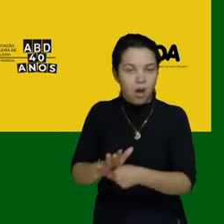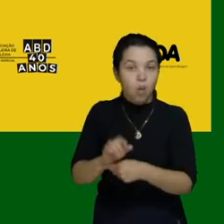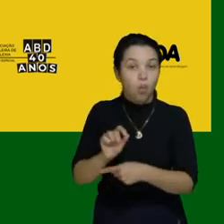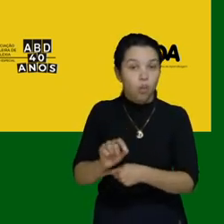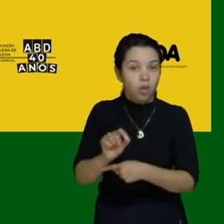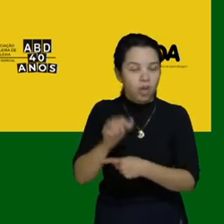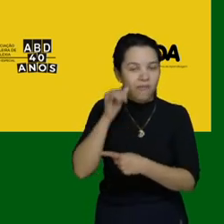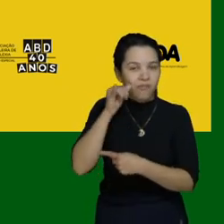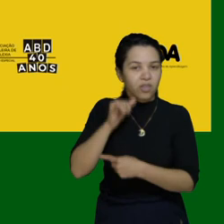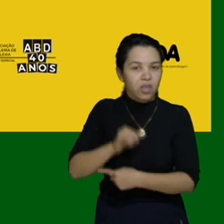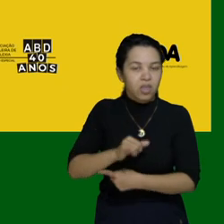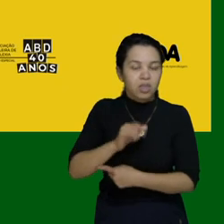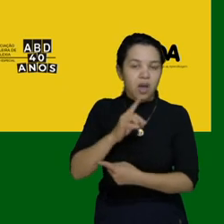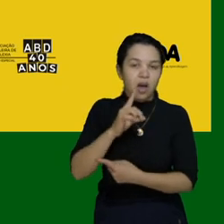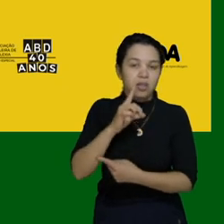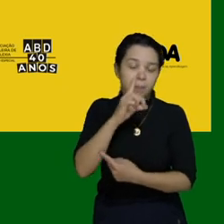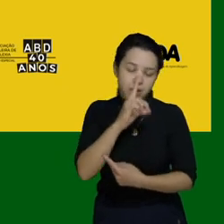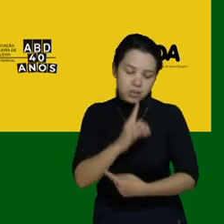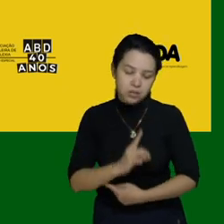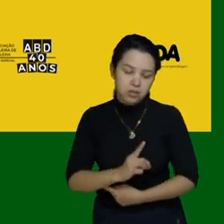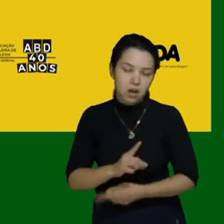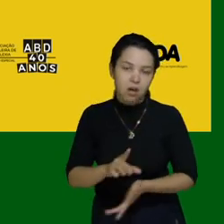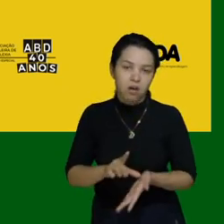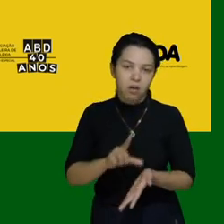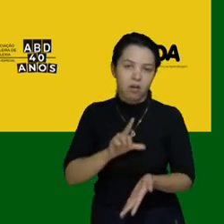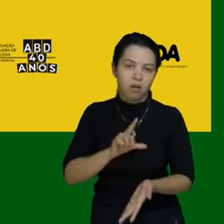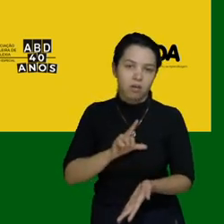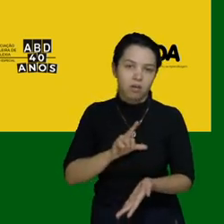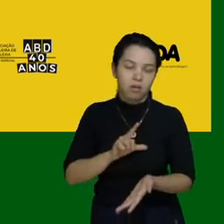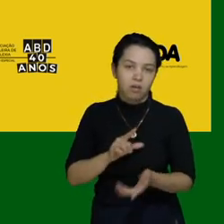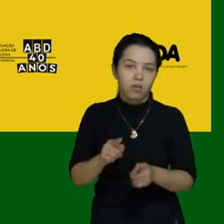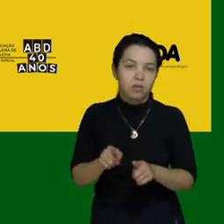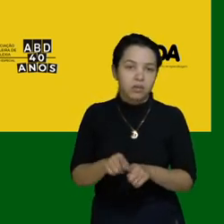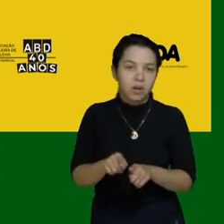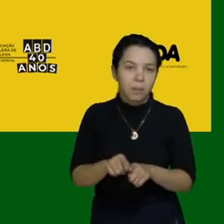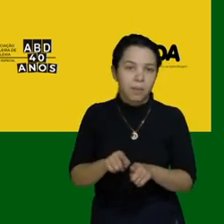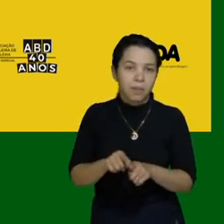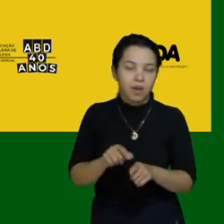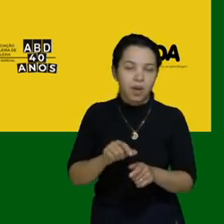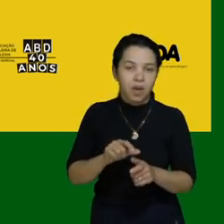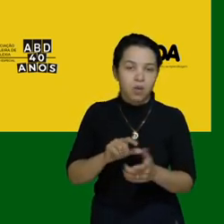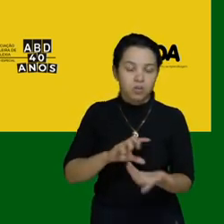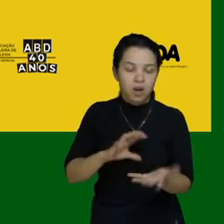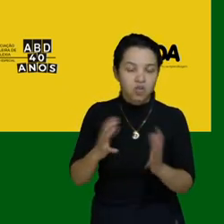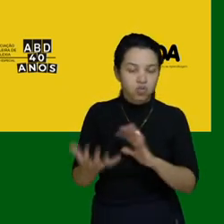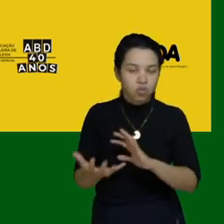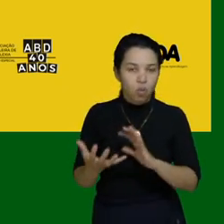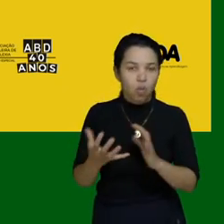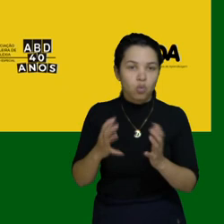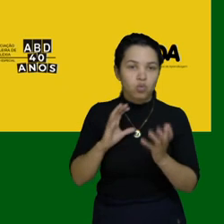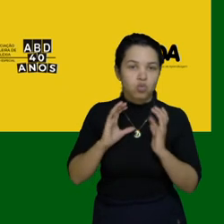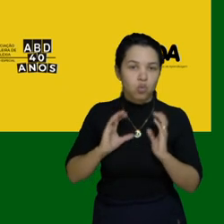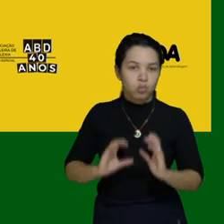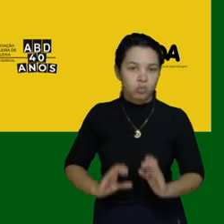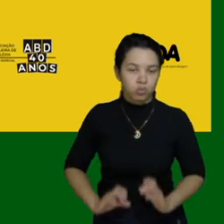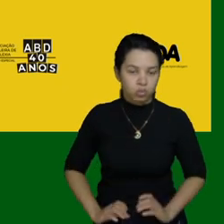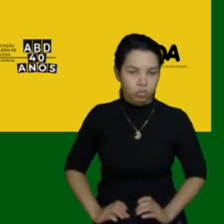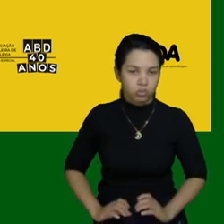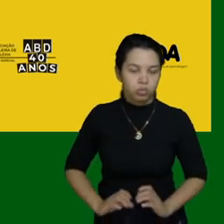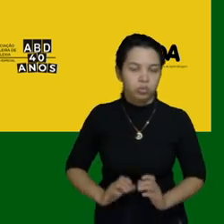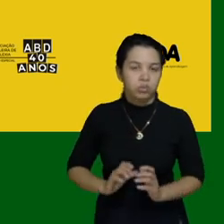né os transtornos de Conduta que a gente vê muito a gente foi convidada na Inês para falar numa